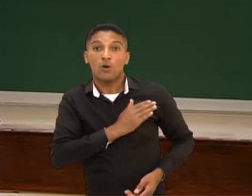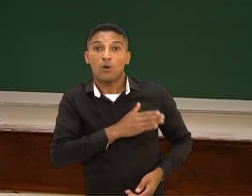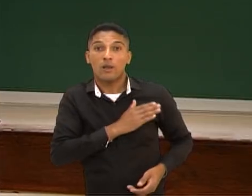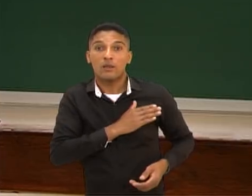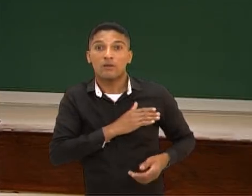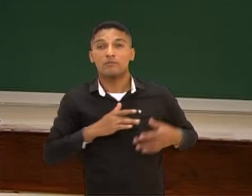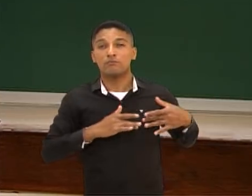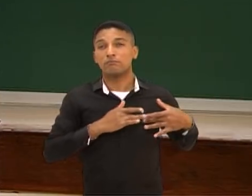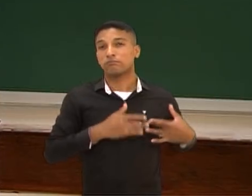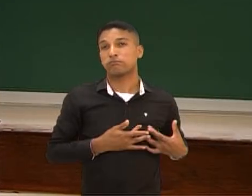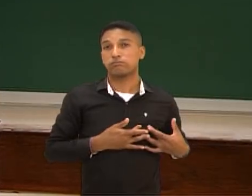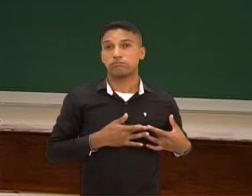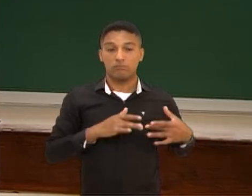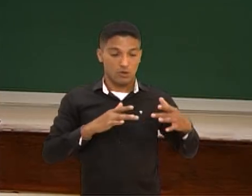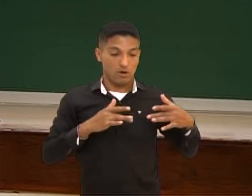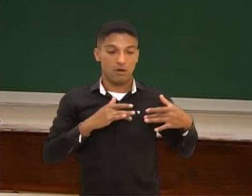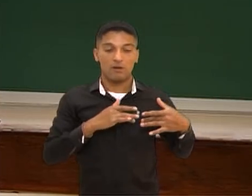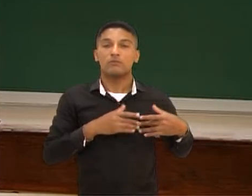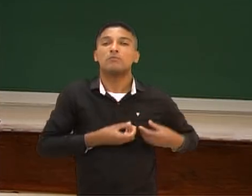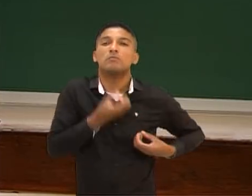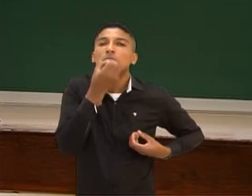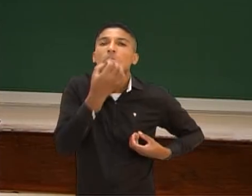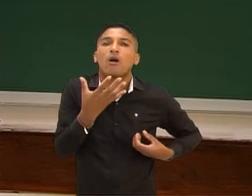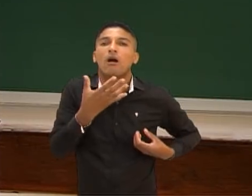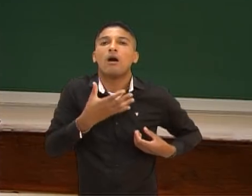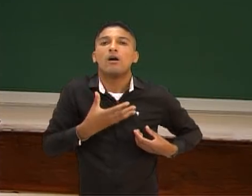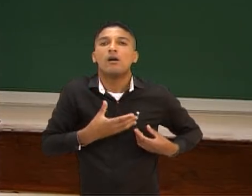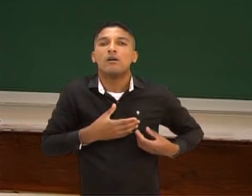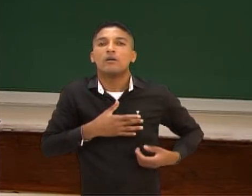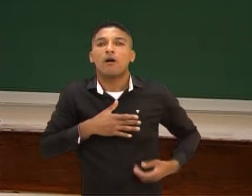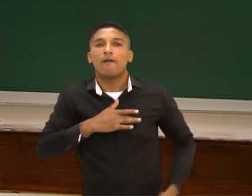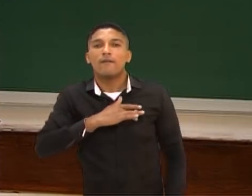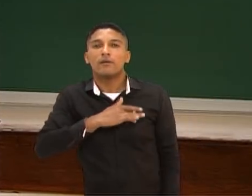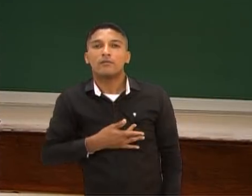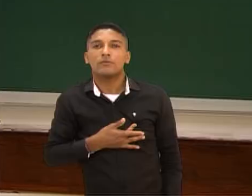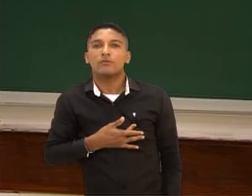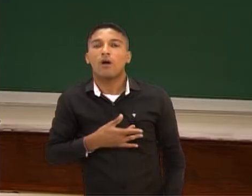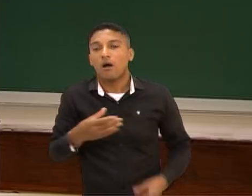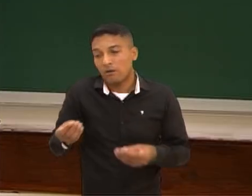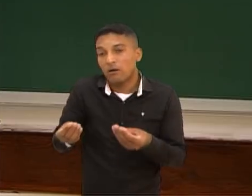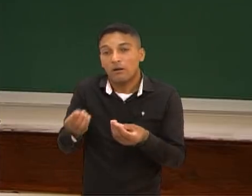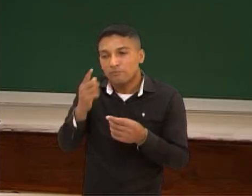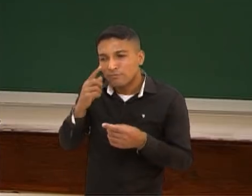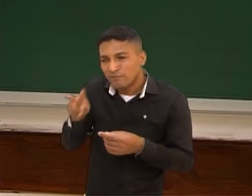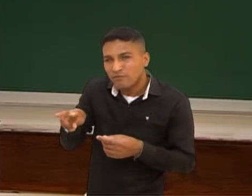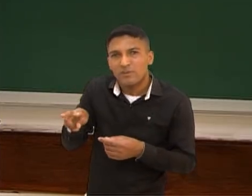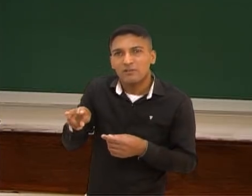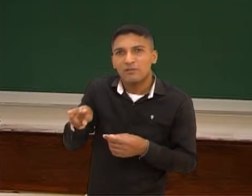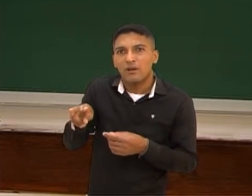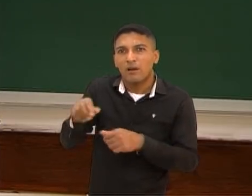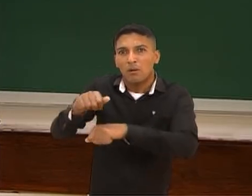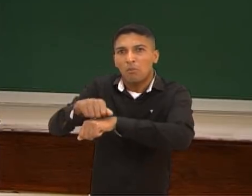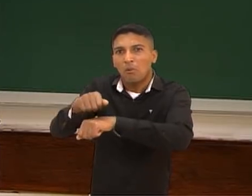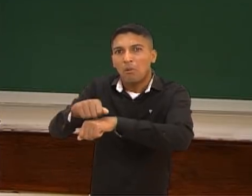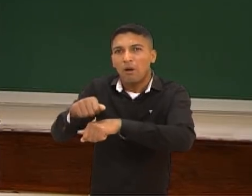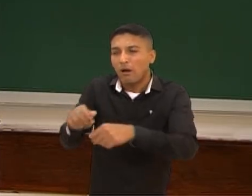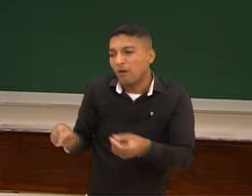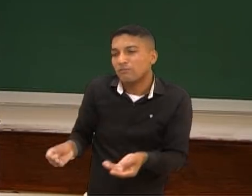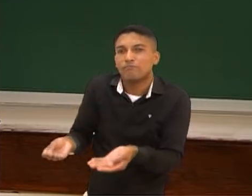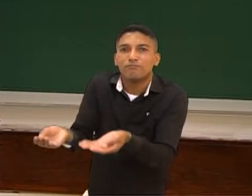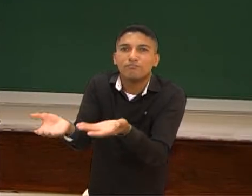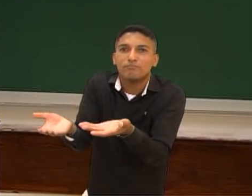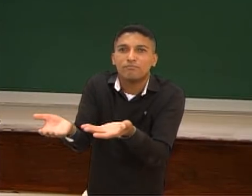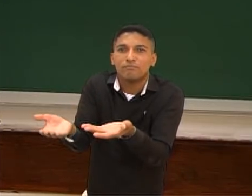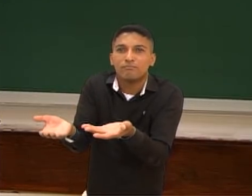aí, desde que a frase tenha coesão e coerência com os desenhos, com as ilustrações, a linguagem não verbal presente nesse slogan,